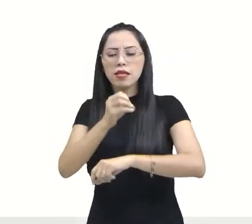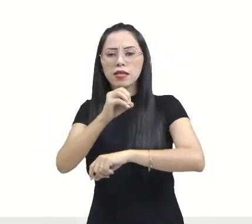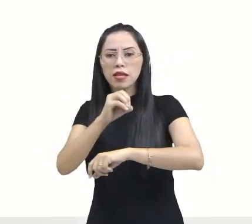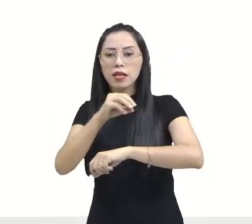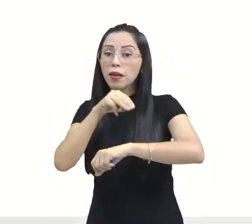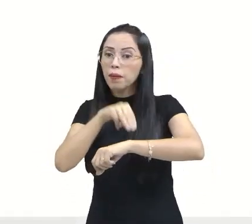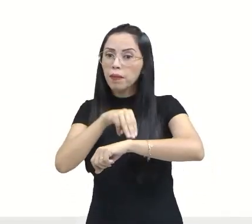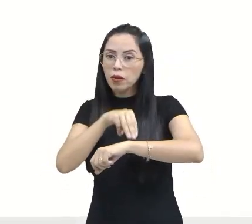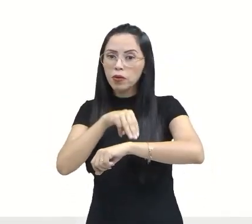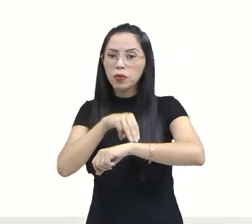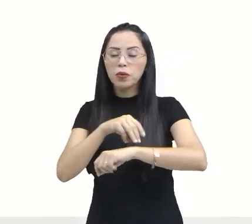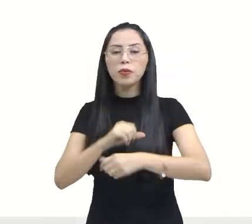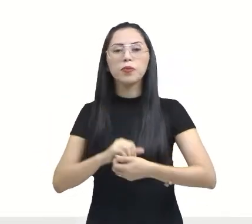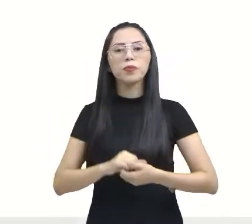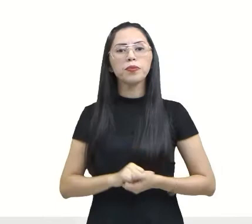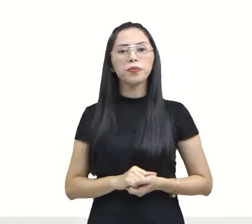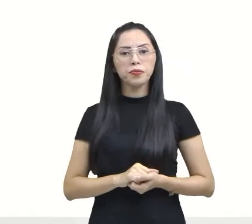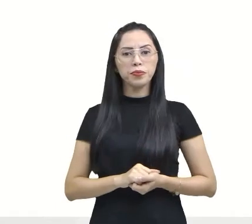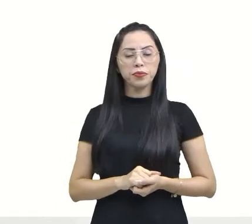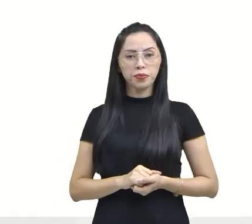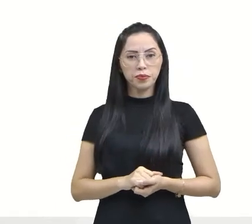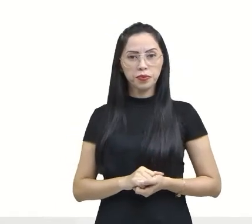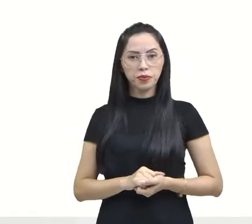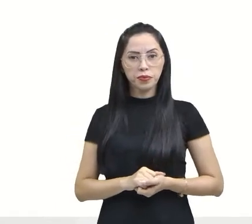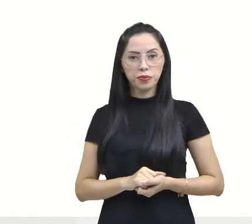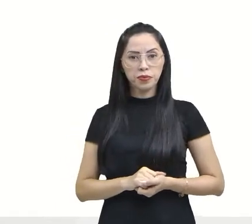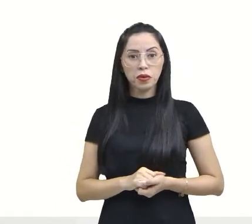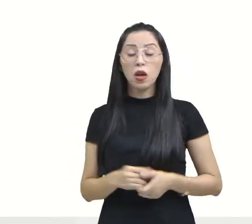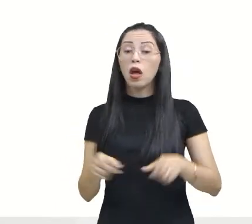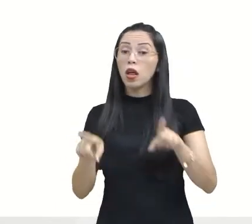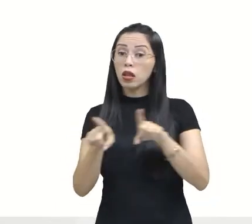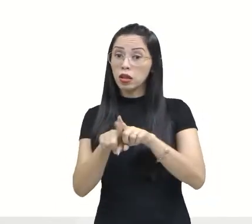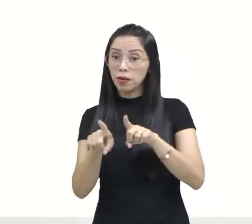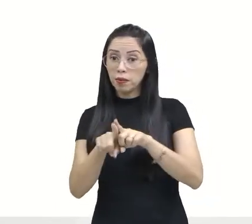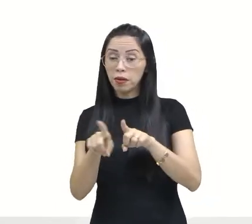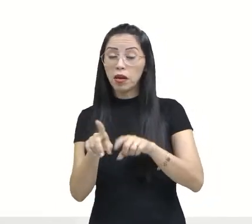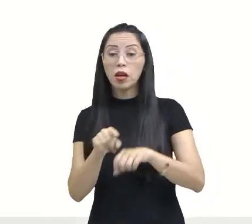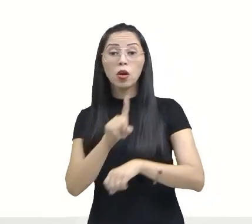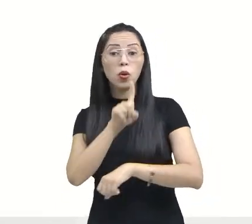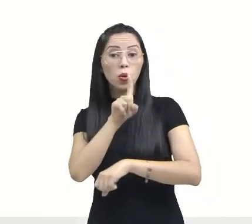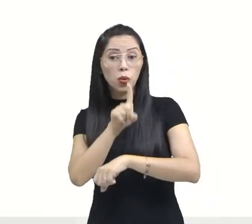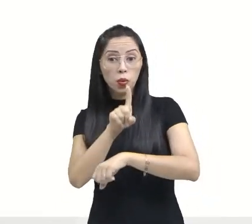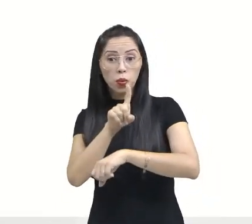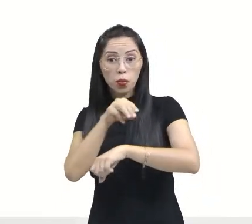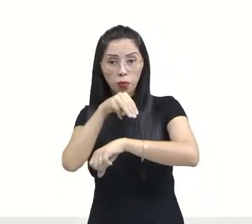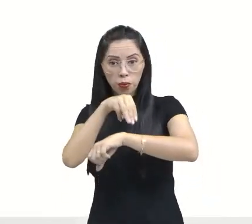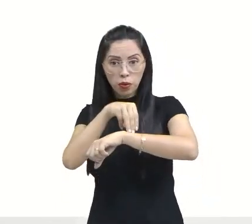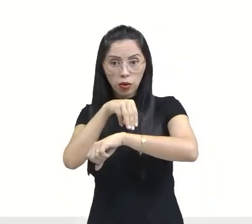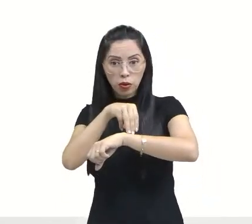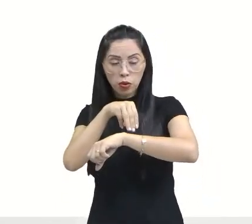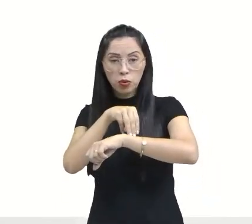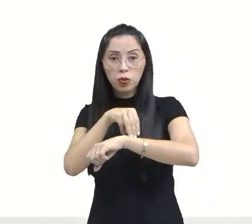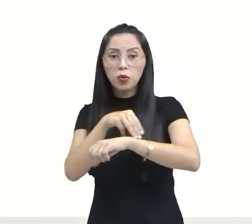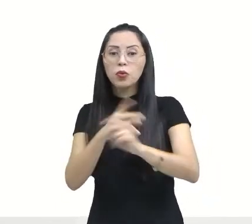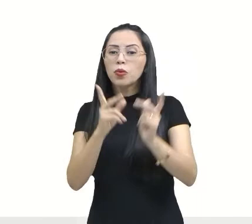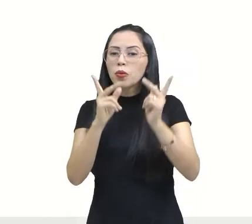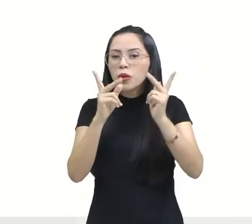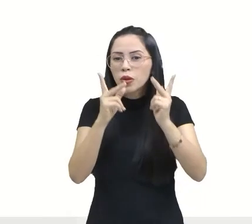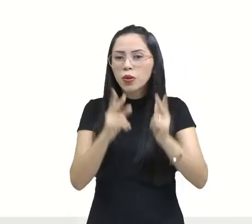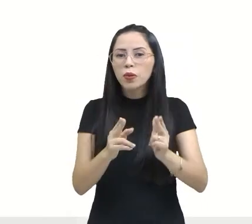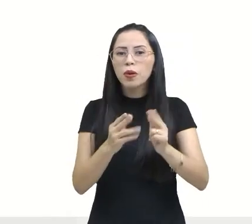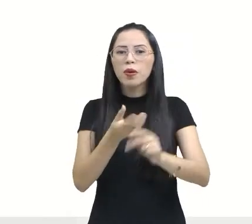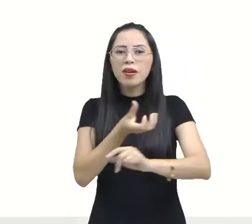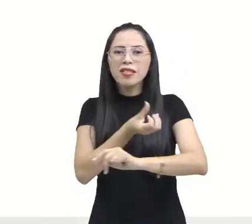minutos. Muito bem. Mas também nós temos o minuto. Um minuto é o equivalente